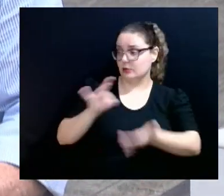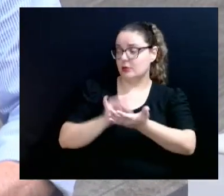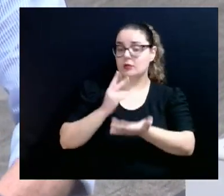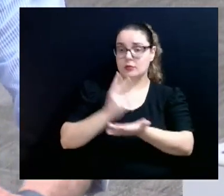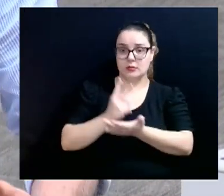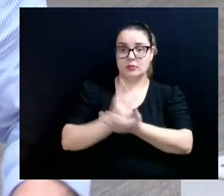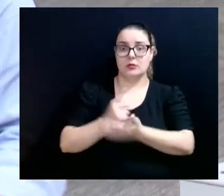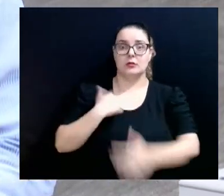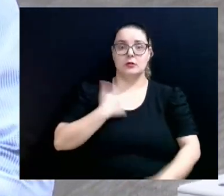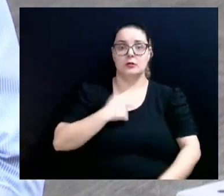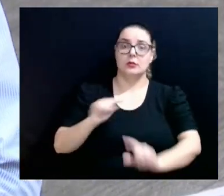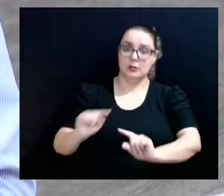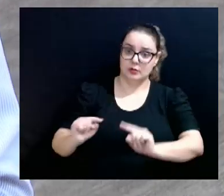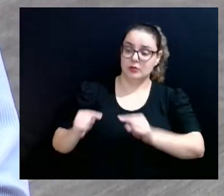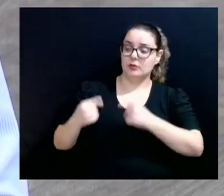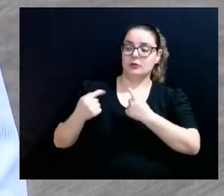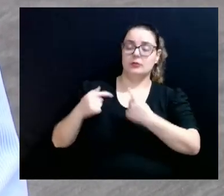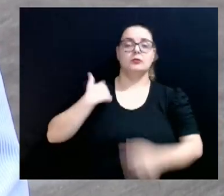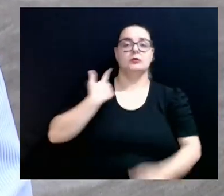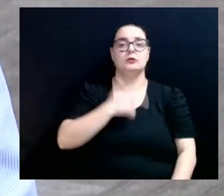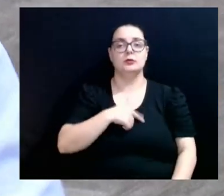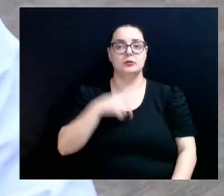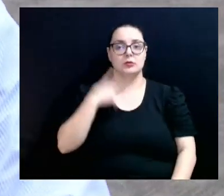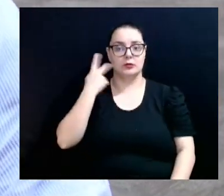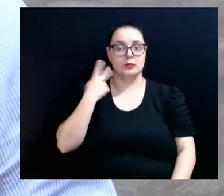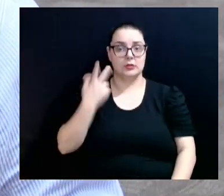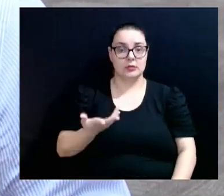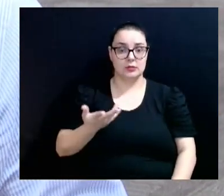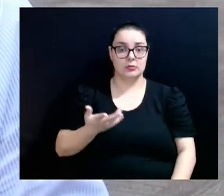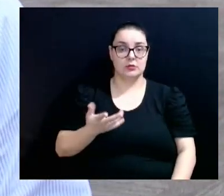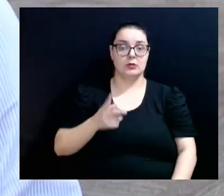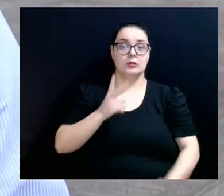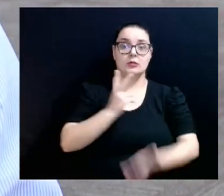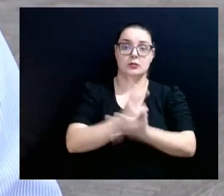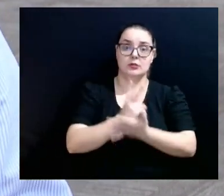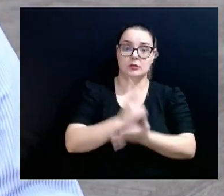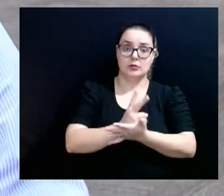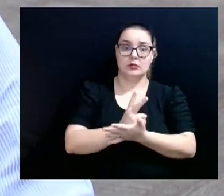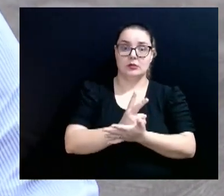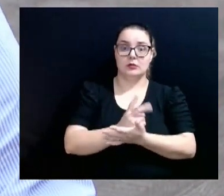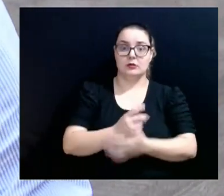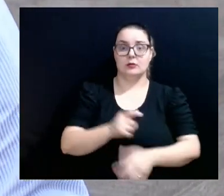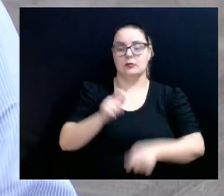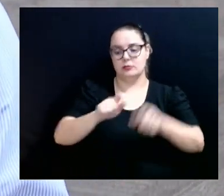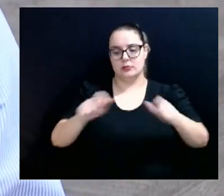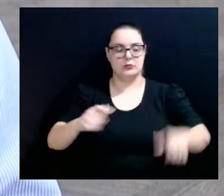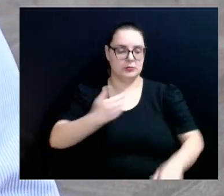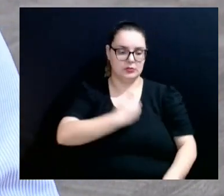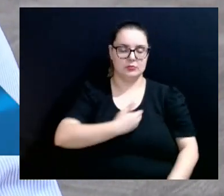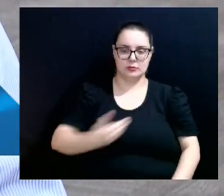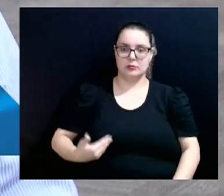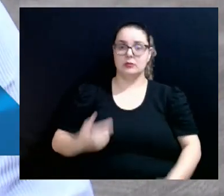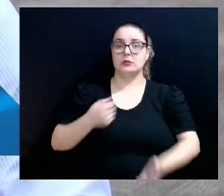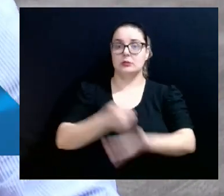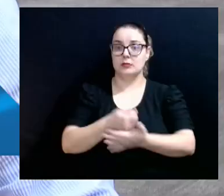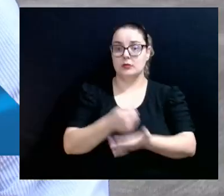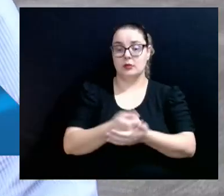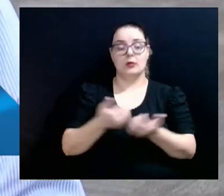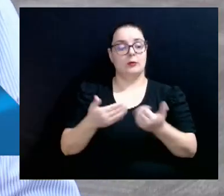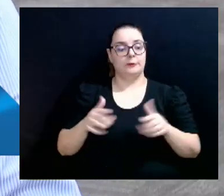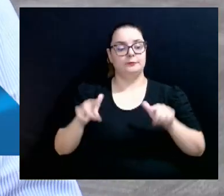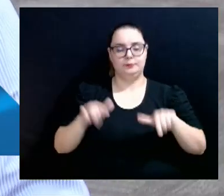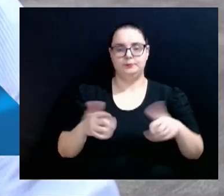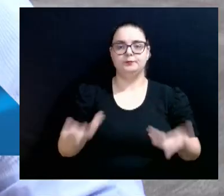provocados, né, nós vereadores, nós temos, ou pessoas públicas, na realidade, temos a obrigação de abrir o espaço. Mas pela